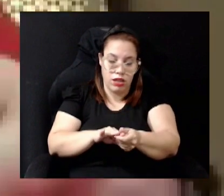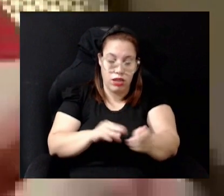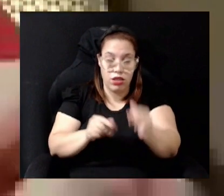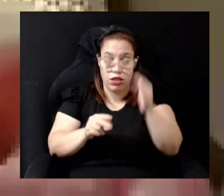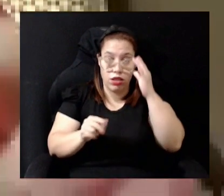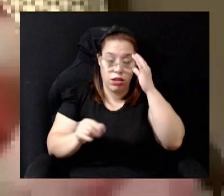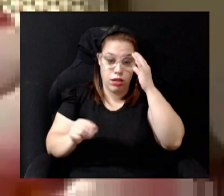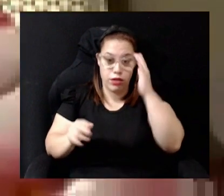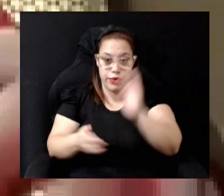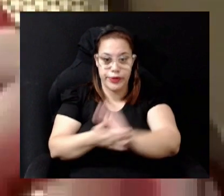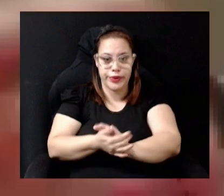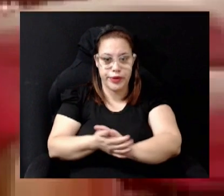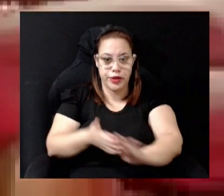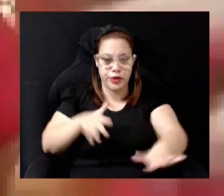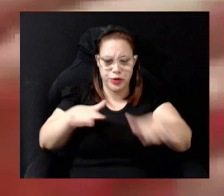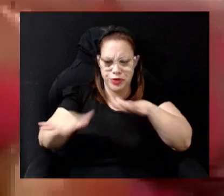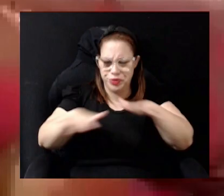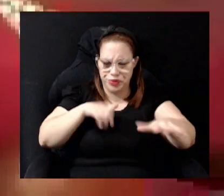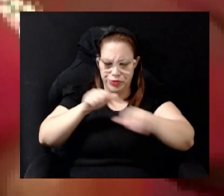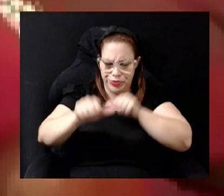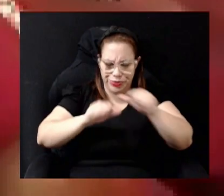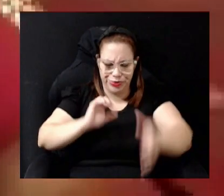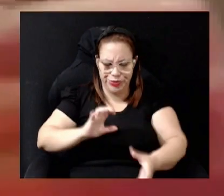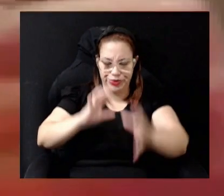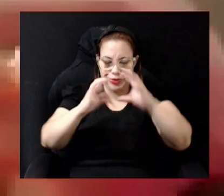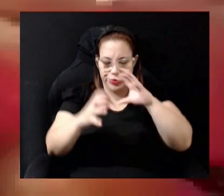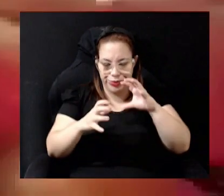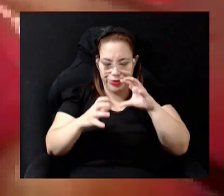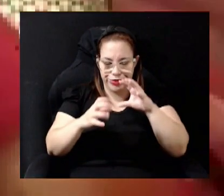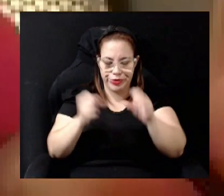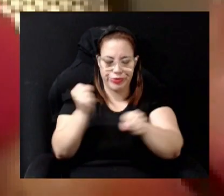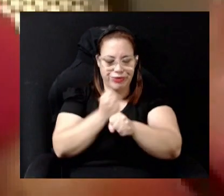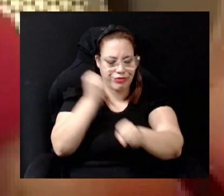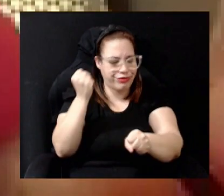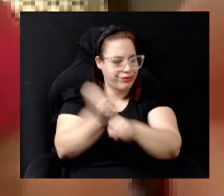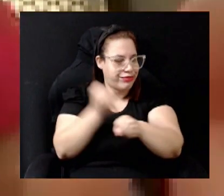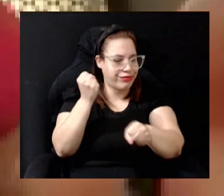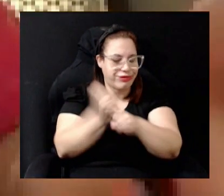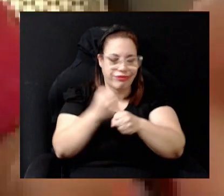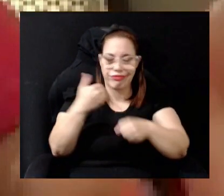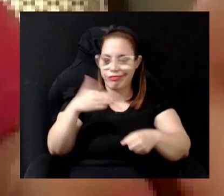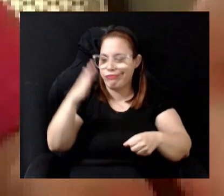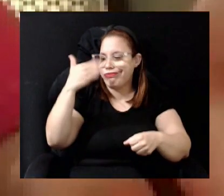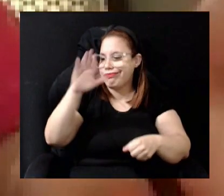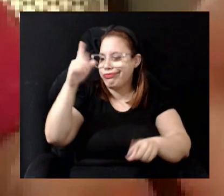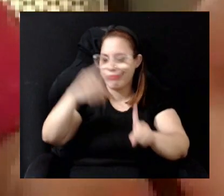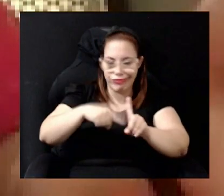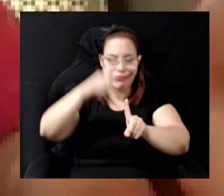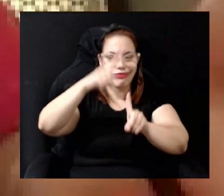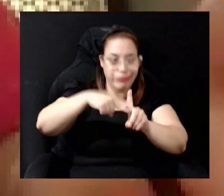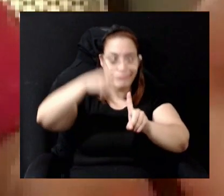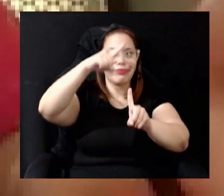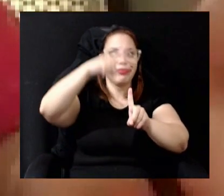e as alterações climáticas, cada ano que passa, batendo recorde de temperaturas e, portanto,